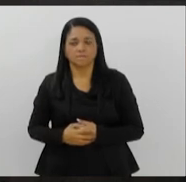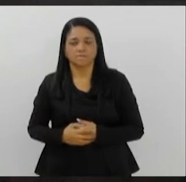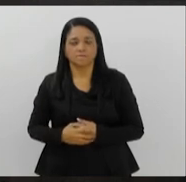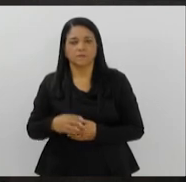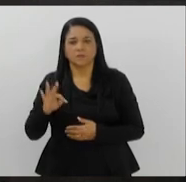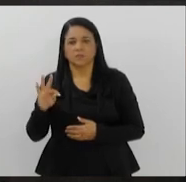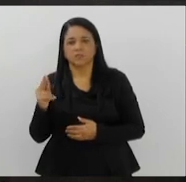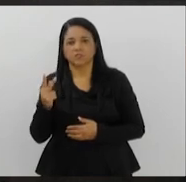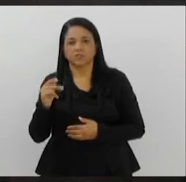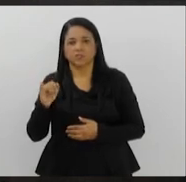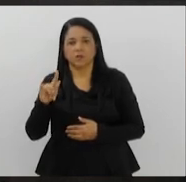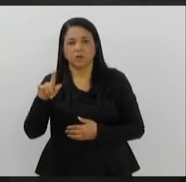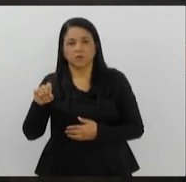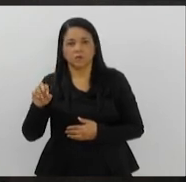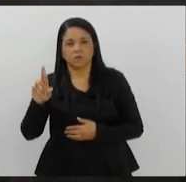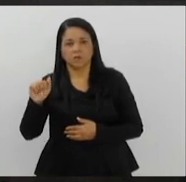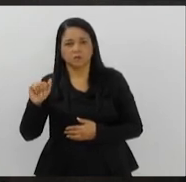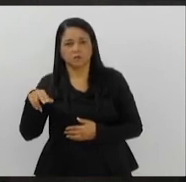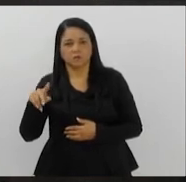Tiago Rangel.